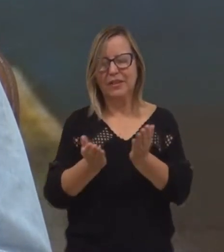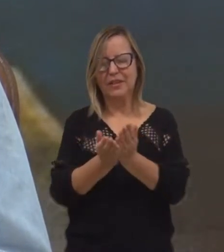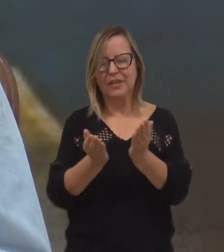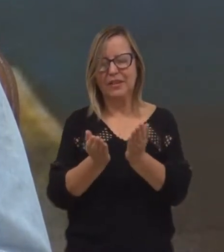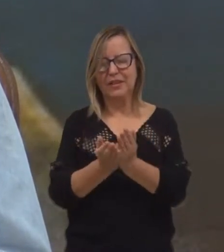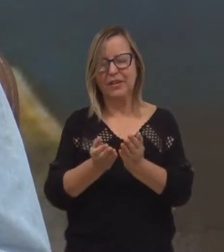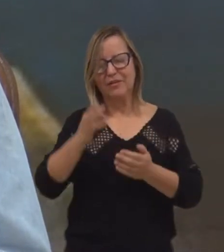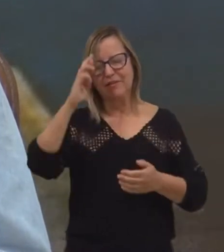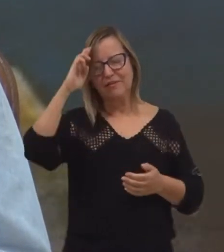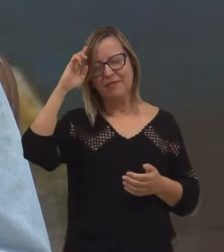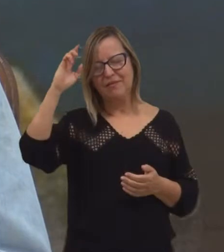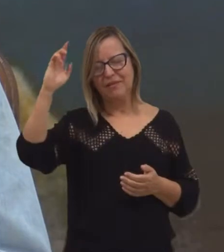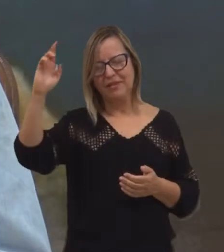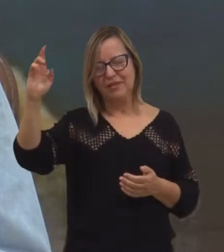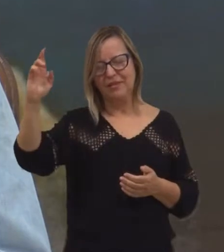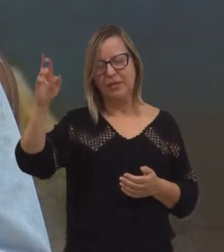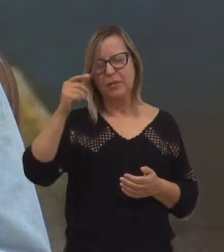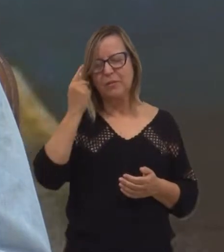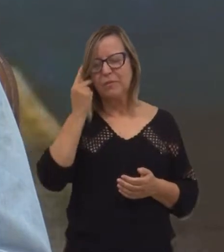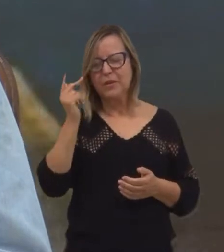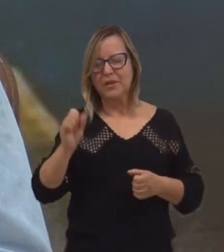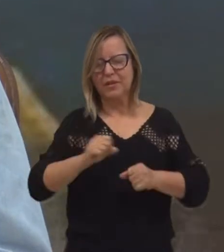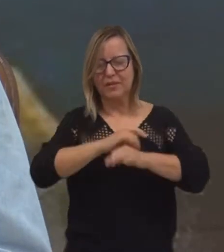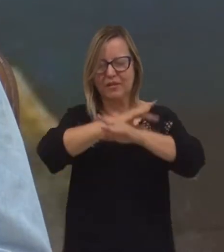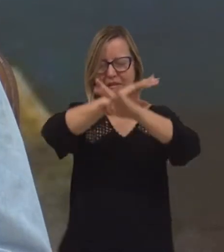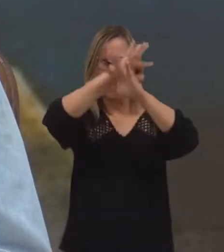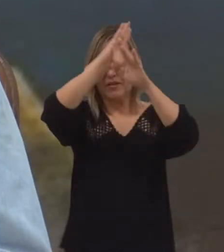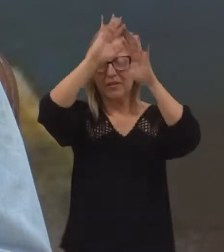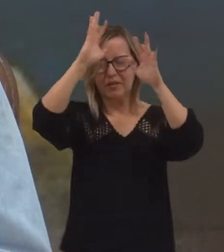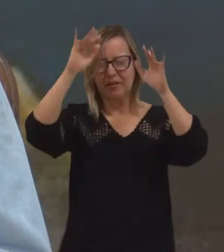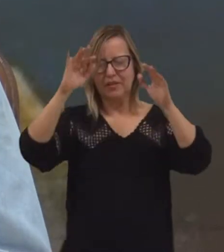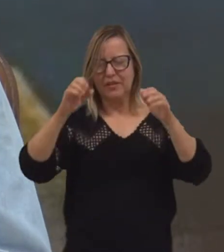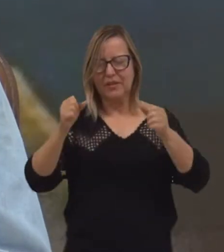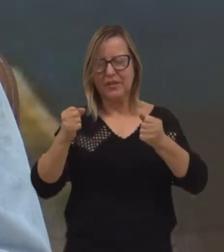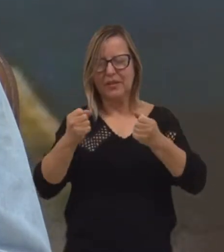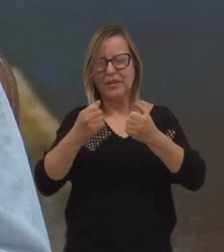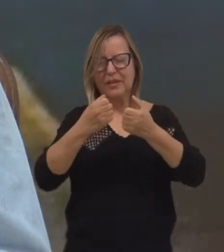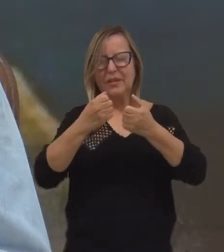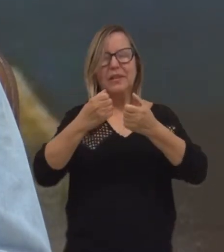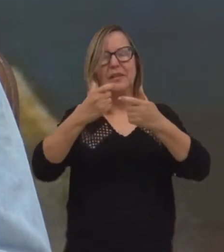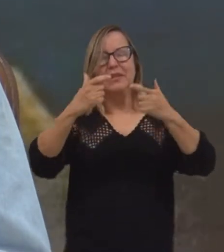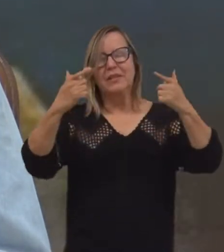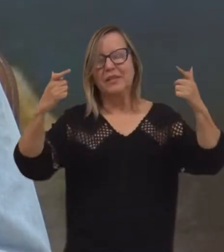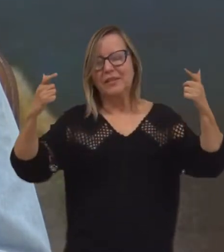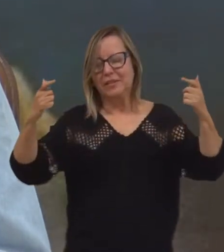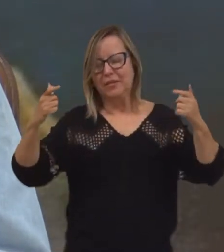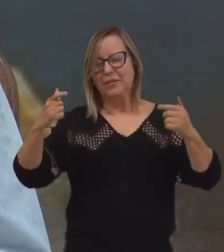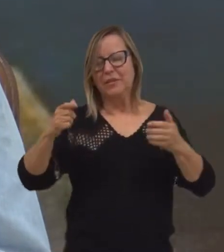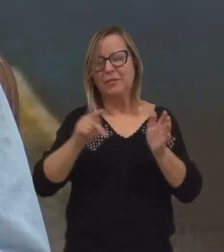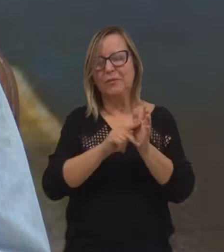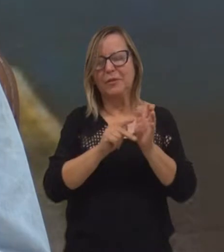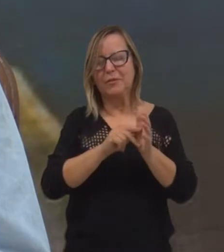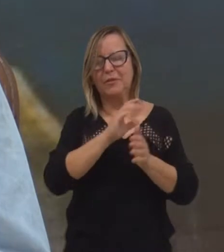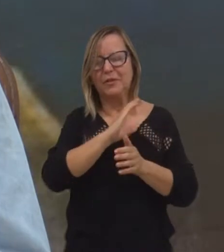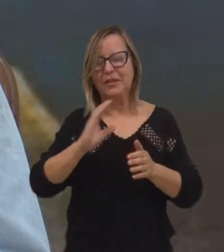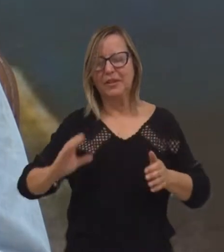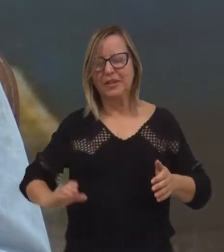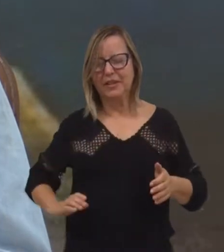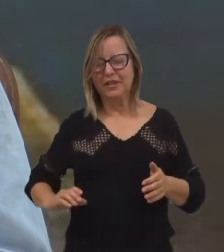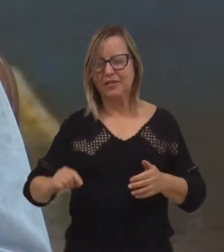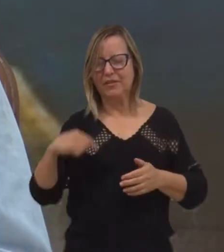Senhor, para a glória e o engrandecimento do próprio Cristo em nós, na nossa